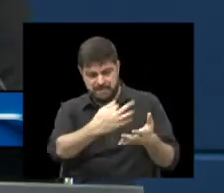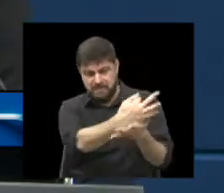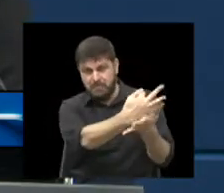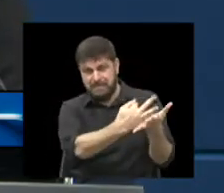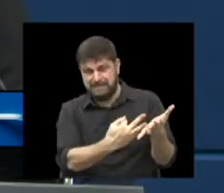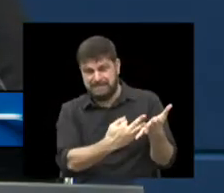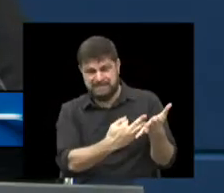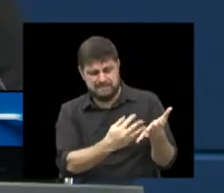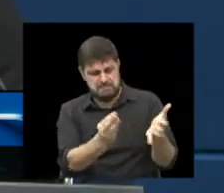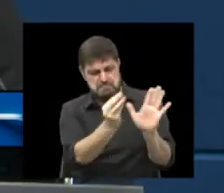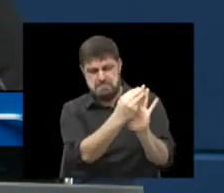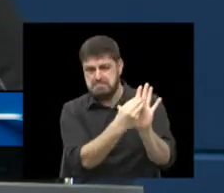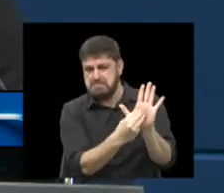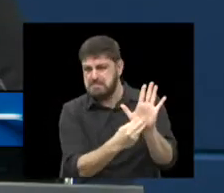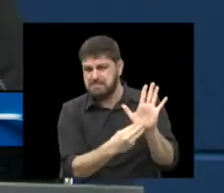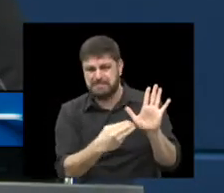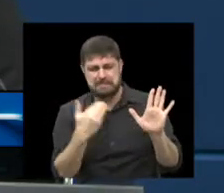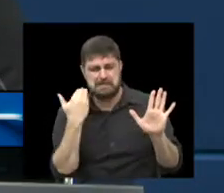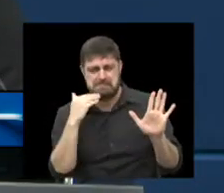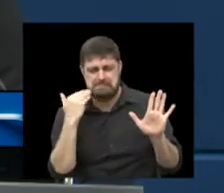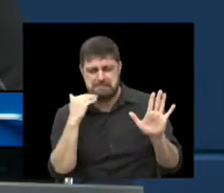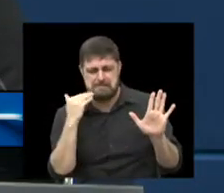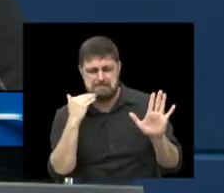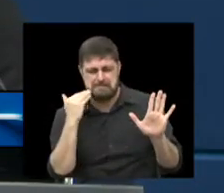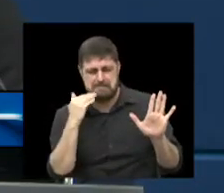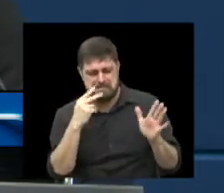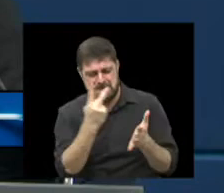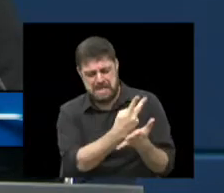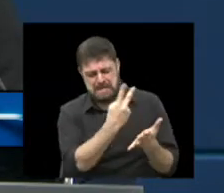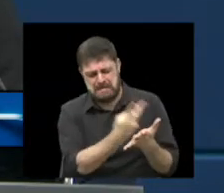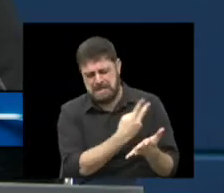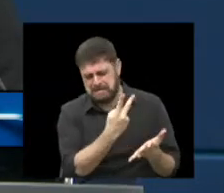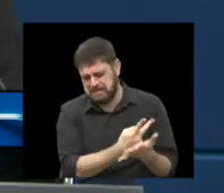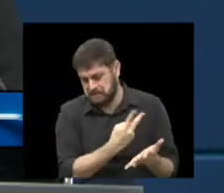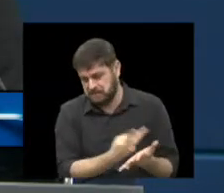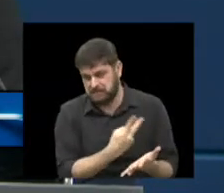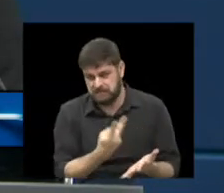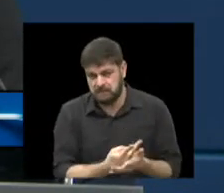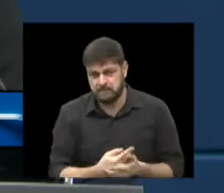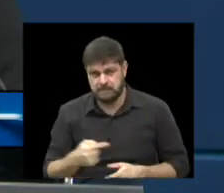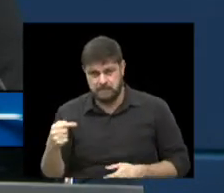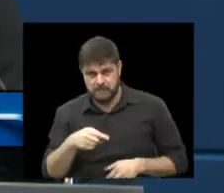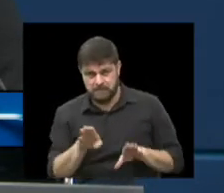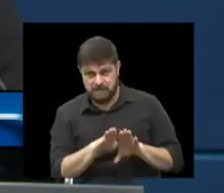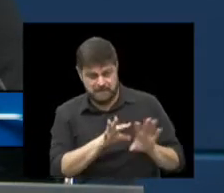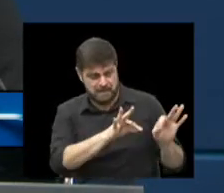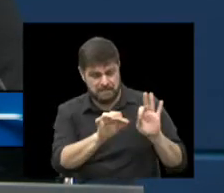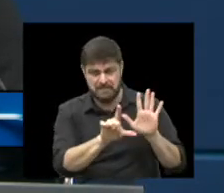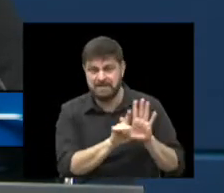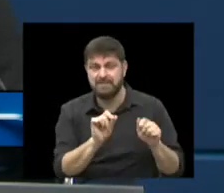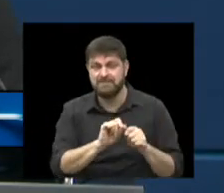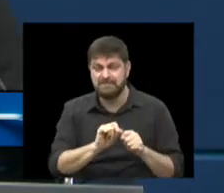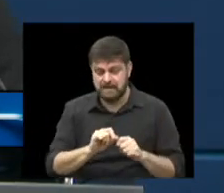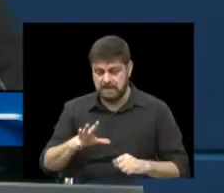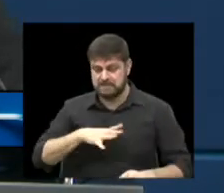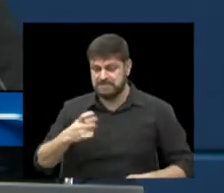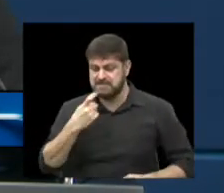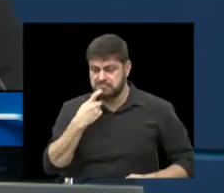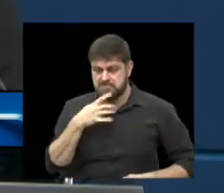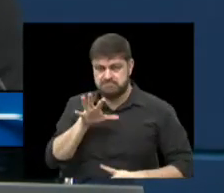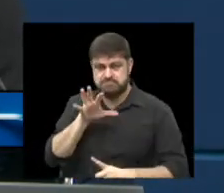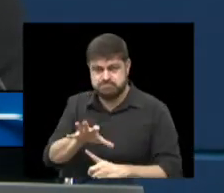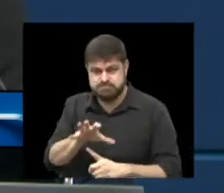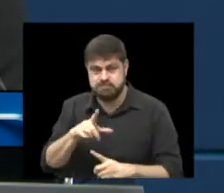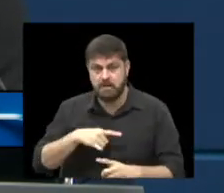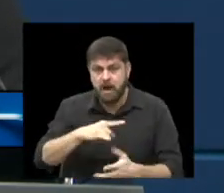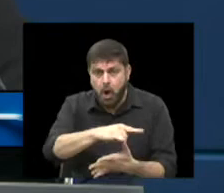redação desse projeto. Além disso, ele traz implicações seríssimas na cidade. Ele cria um novo